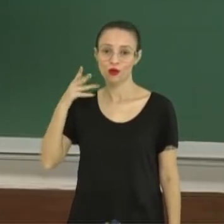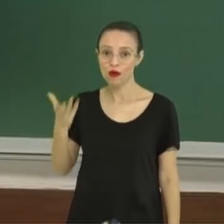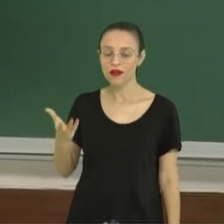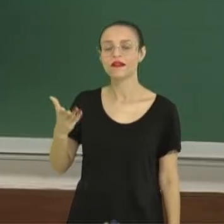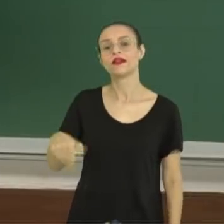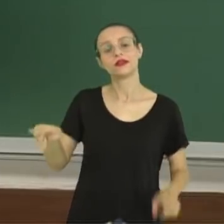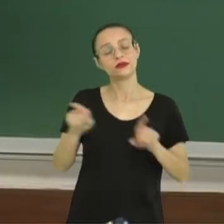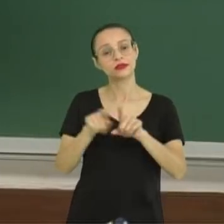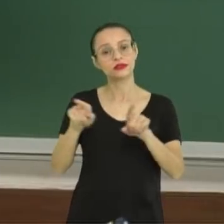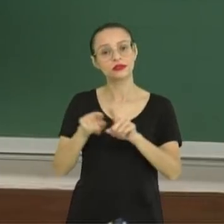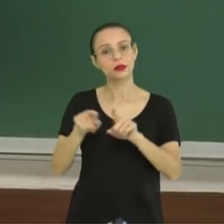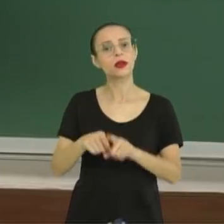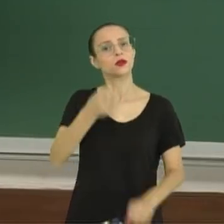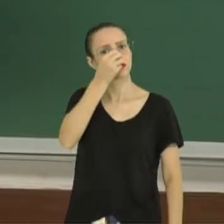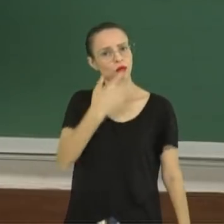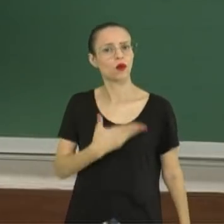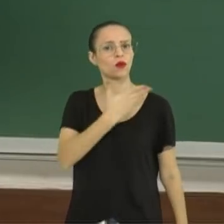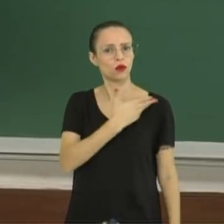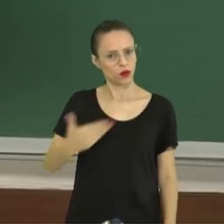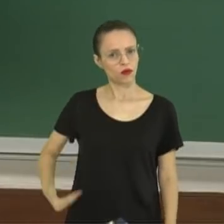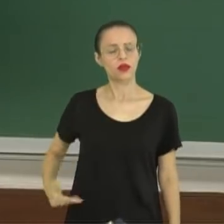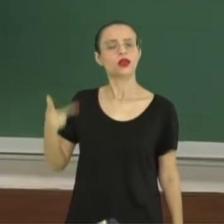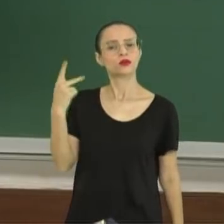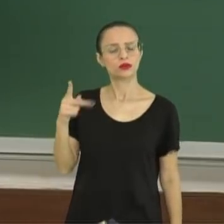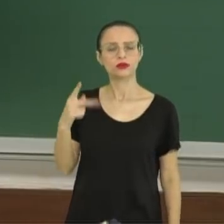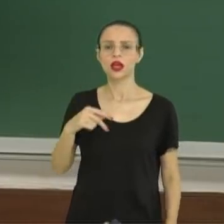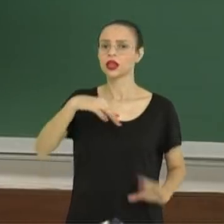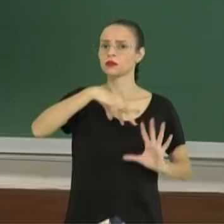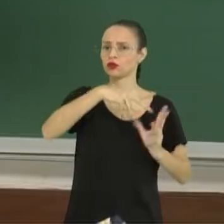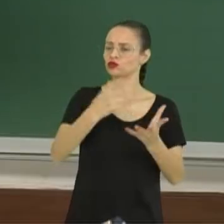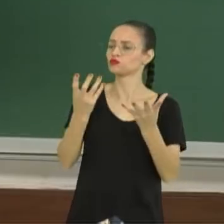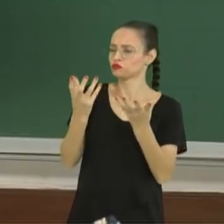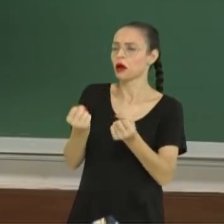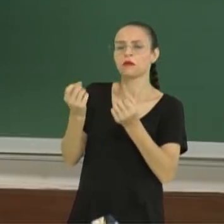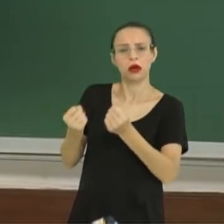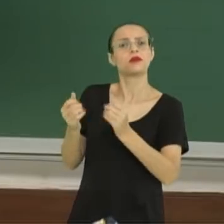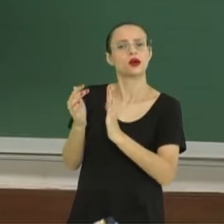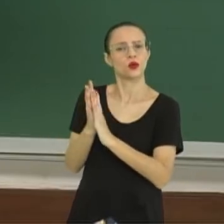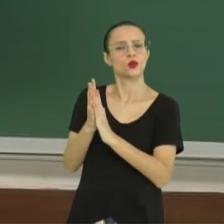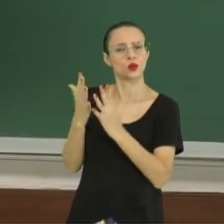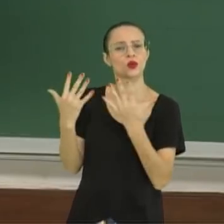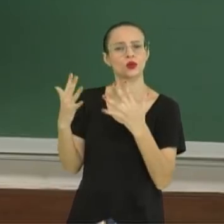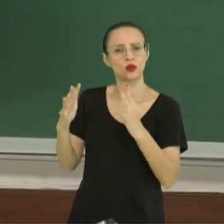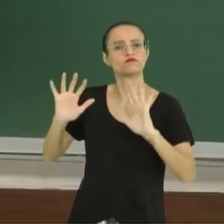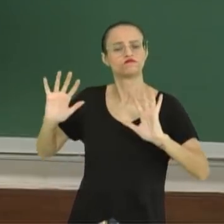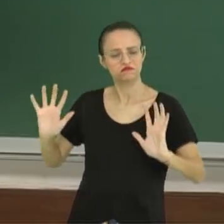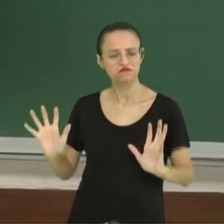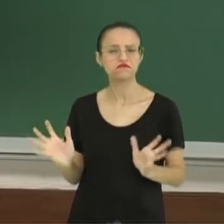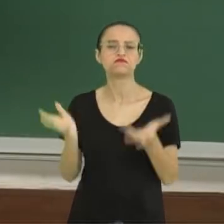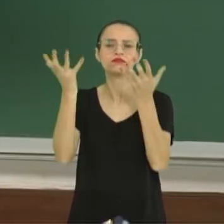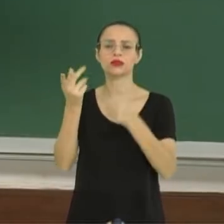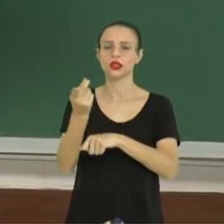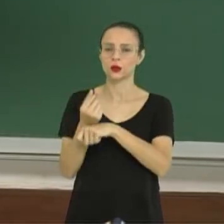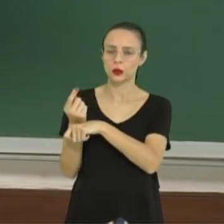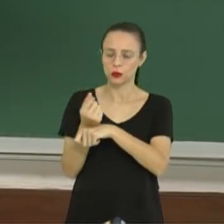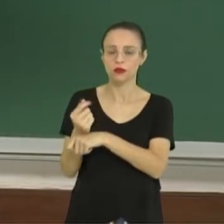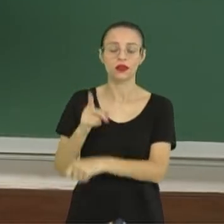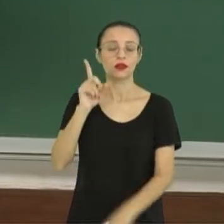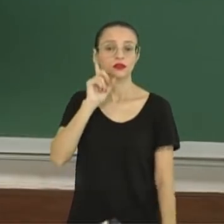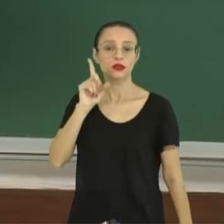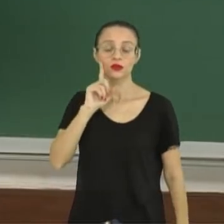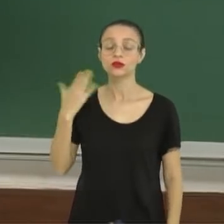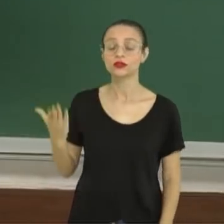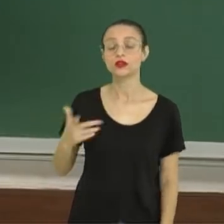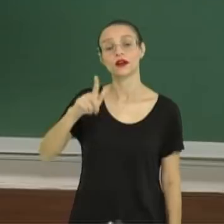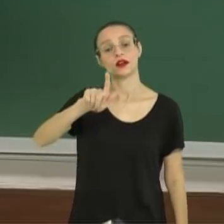e teve um bom governo, um governo aceito pelo mundo todo. Ele conseguiu recuperar a economia dos Estados Unidos, né? E a